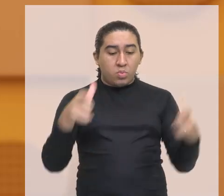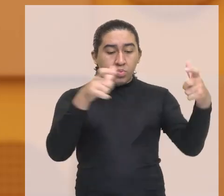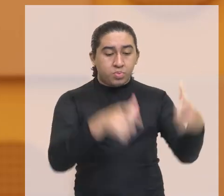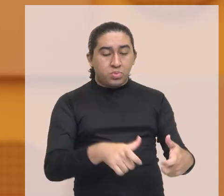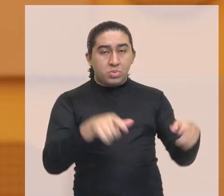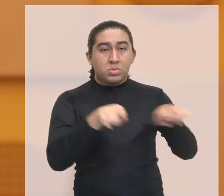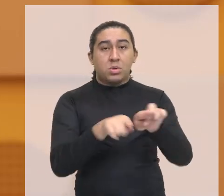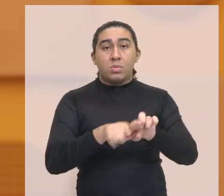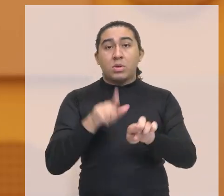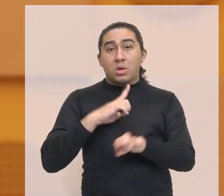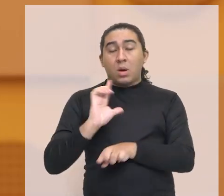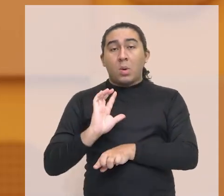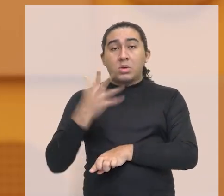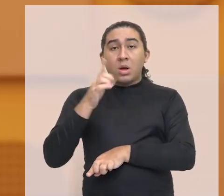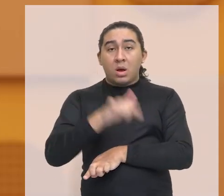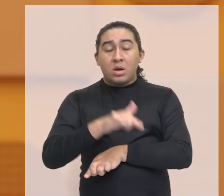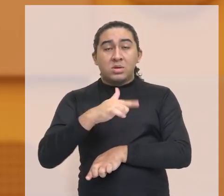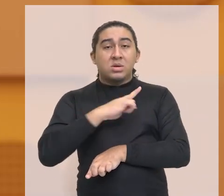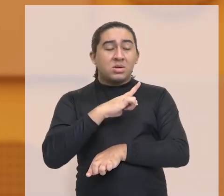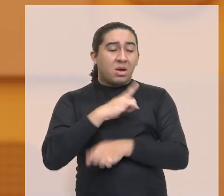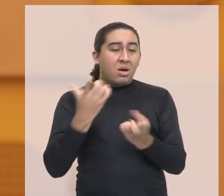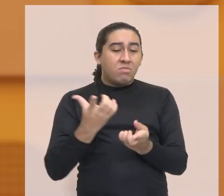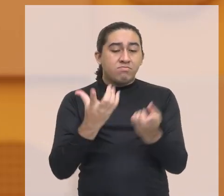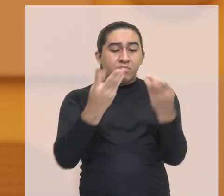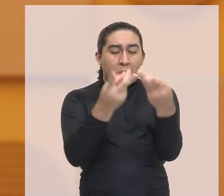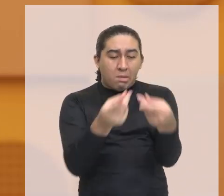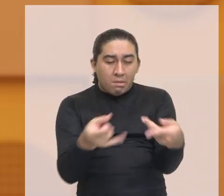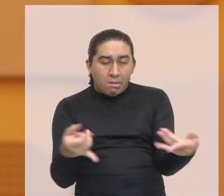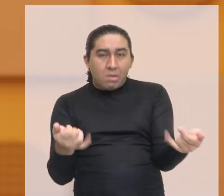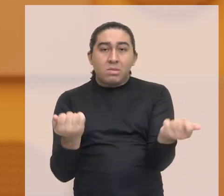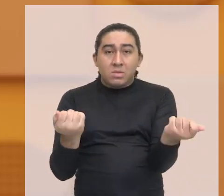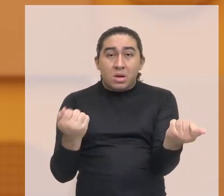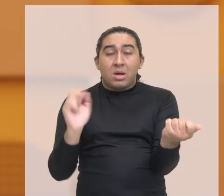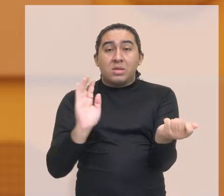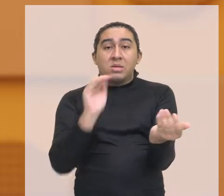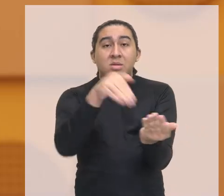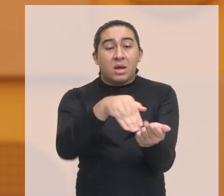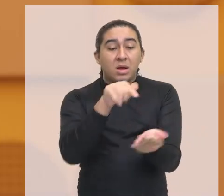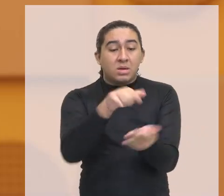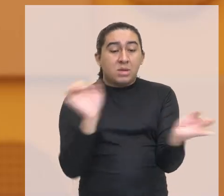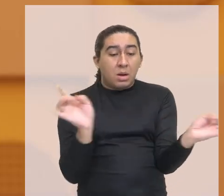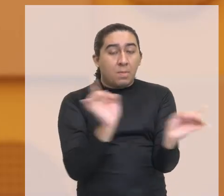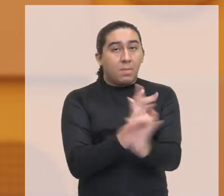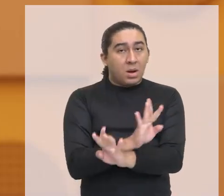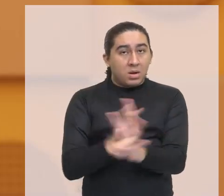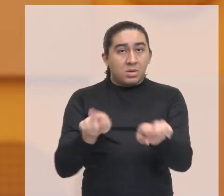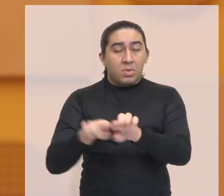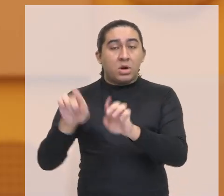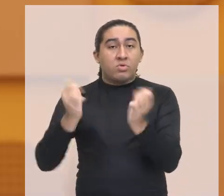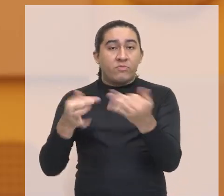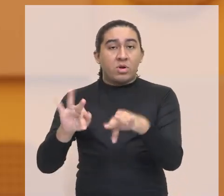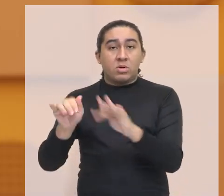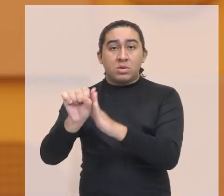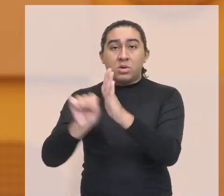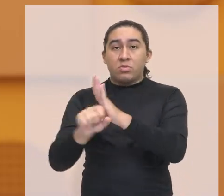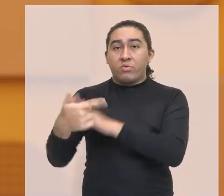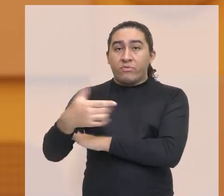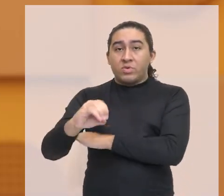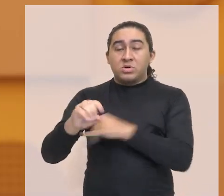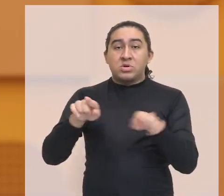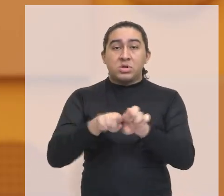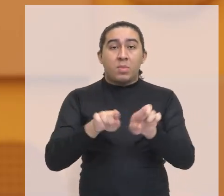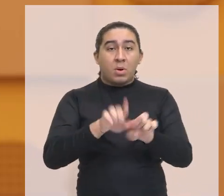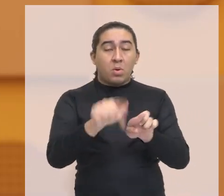houve essa degradação até a dissolução da União Soviética ali no final do século XX, e também o